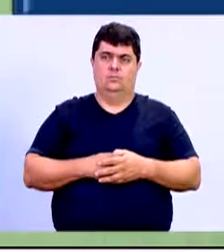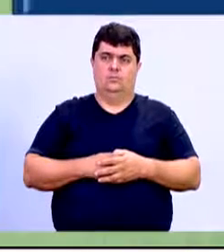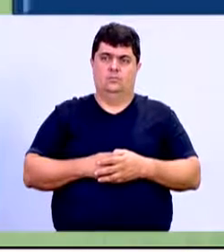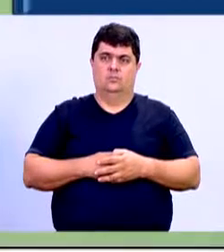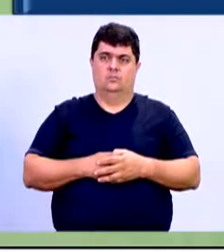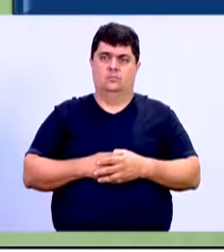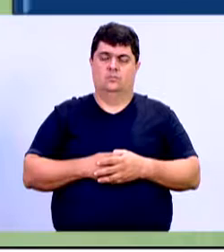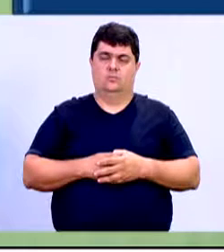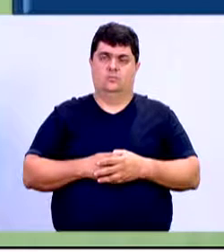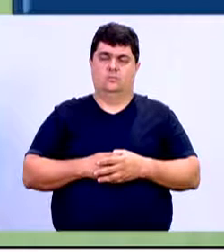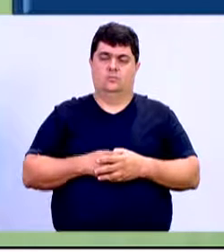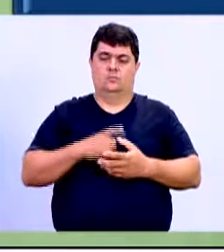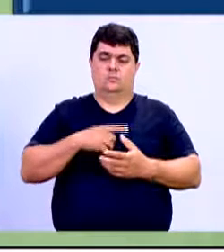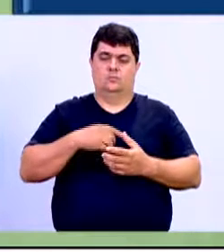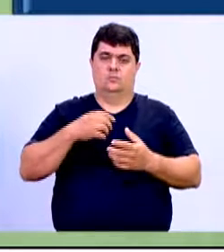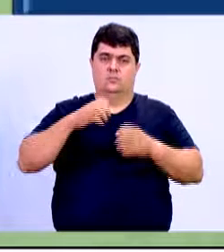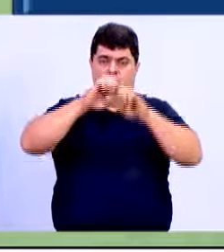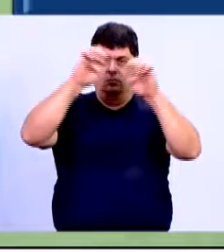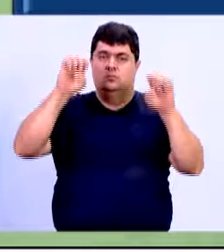Esta aqui é a estrutura do tribunal.